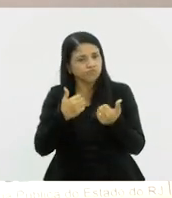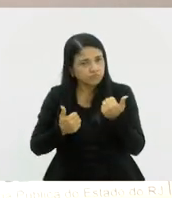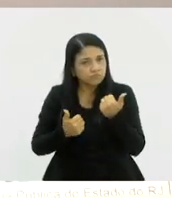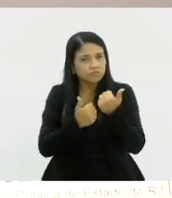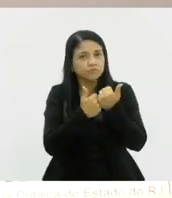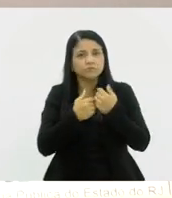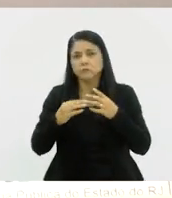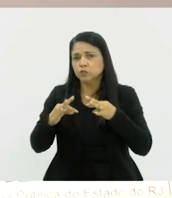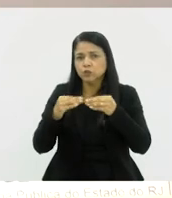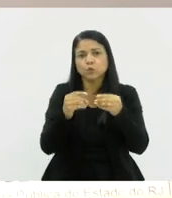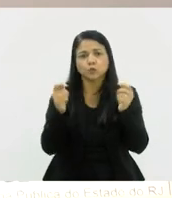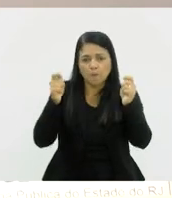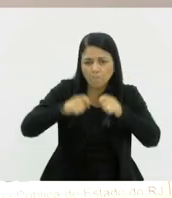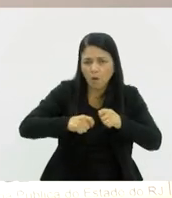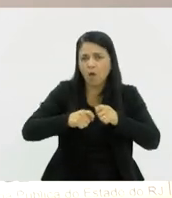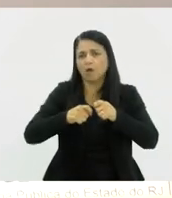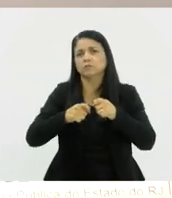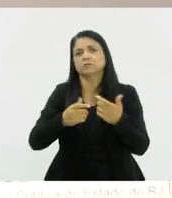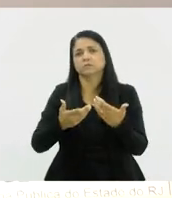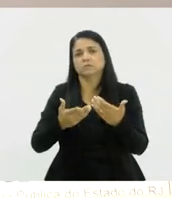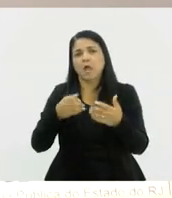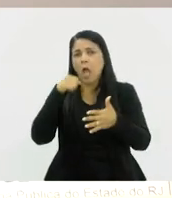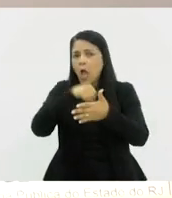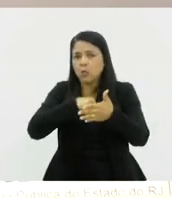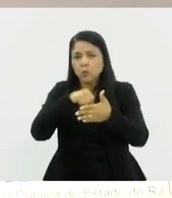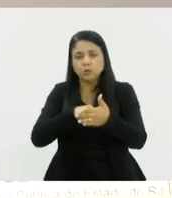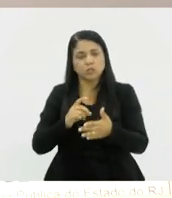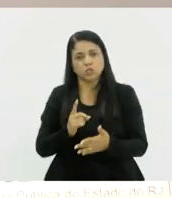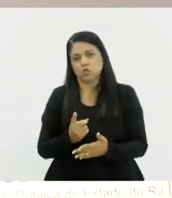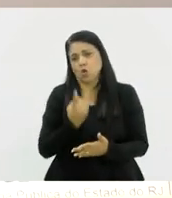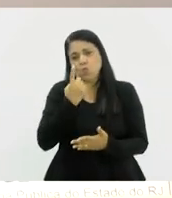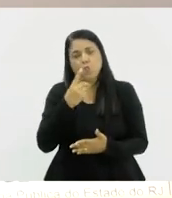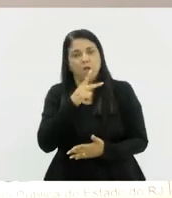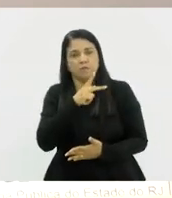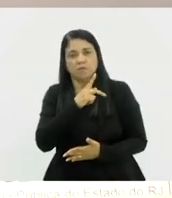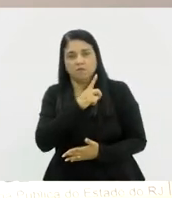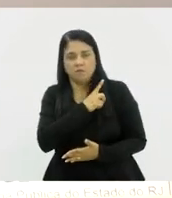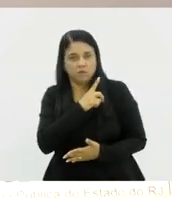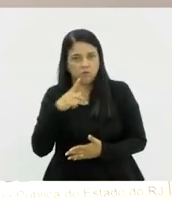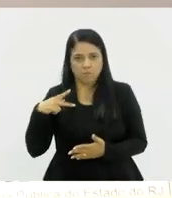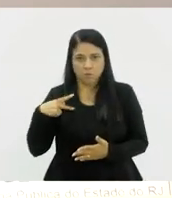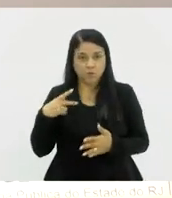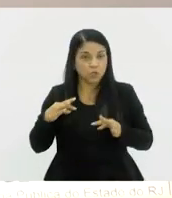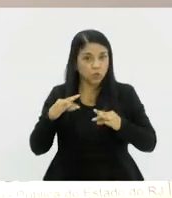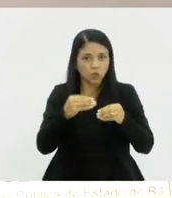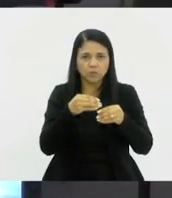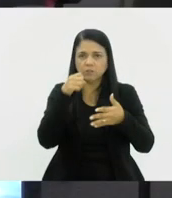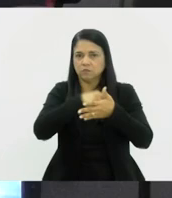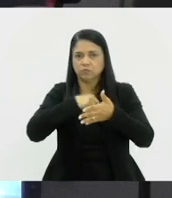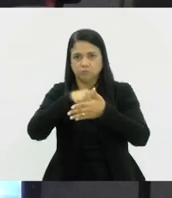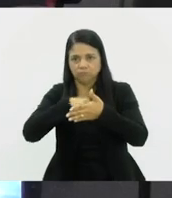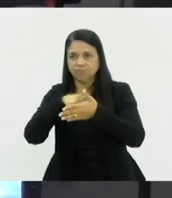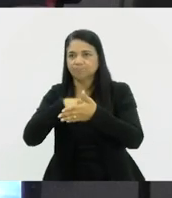de todo que puderem nos ajudar a luta não é só da Defensoria Pública a luta é de todos nós